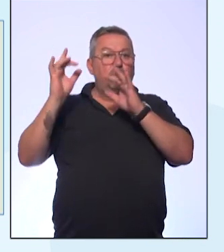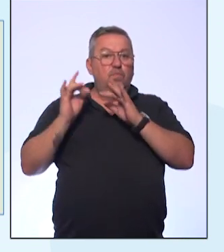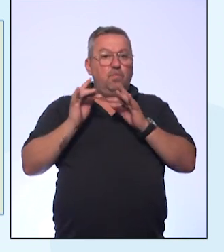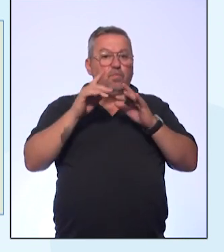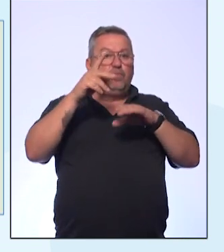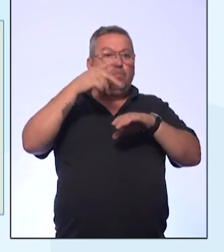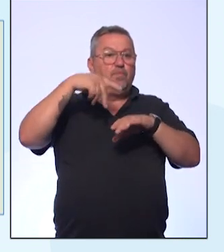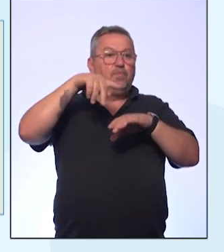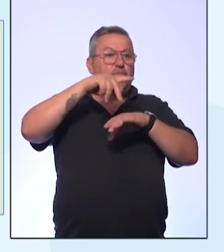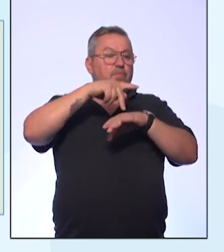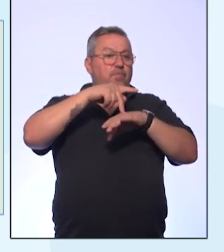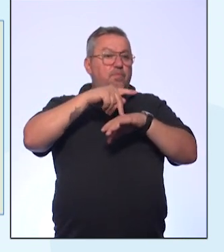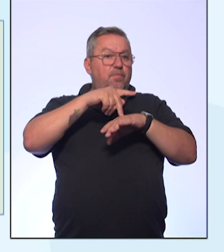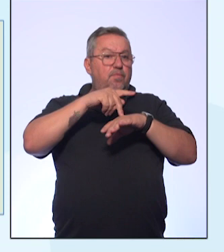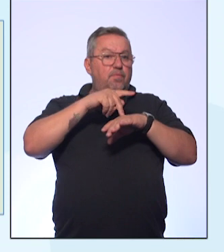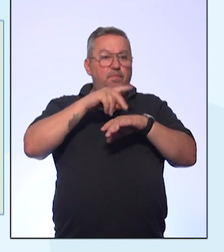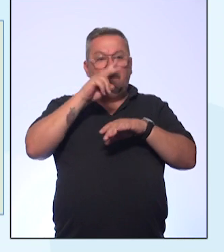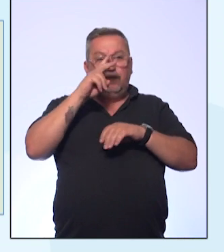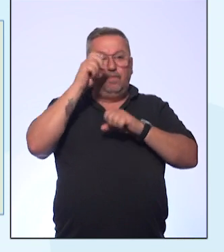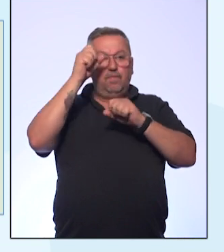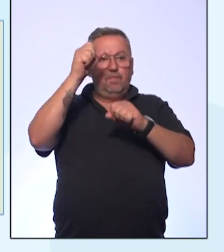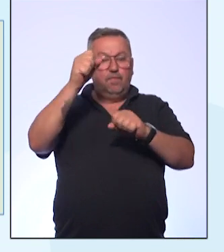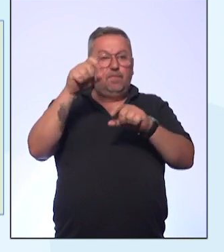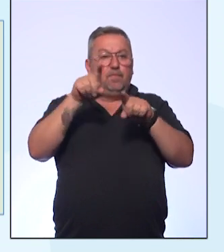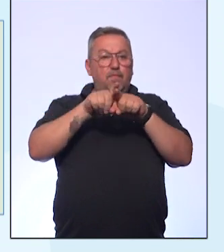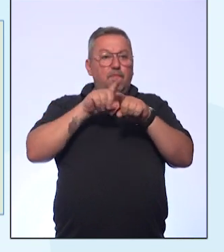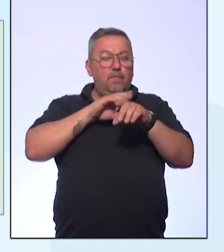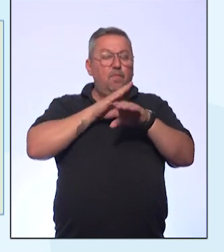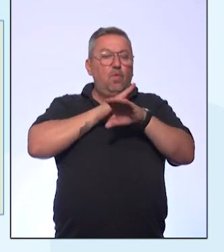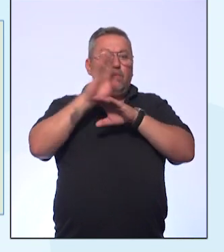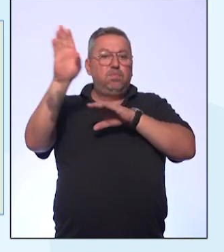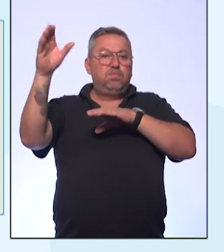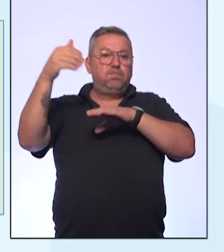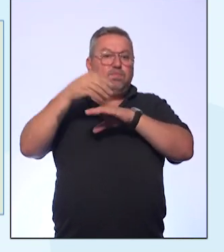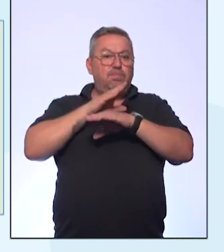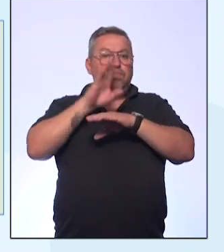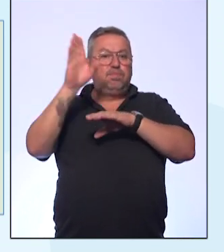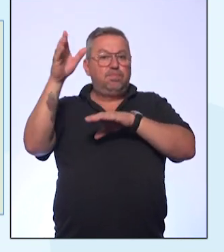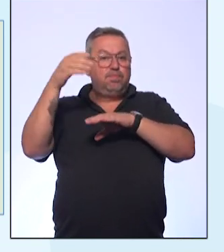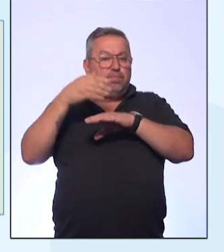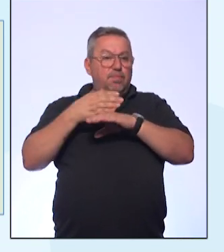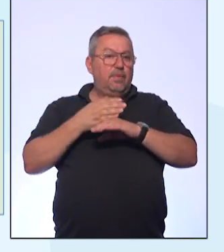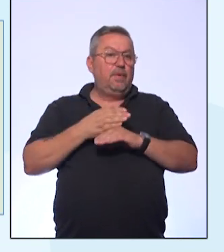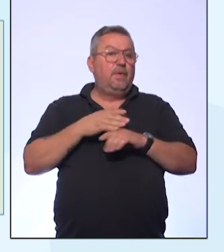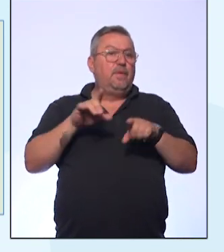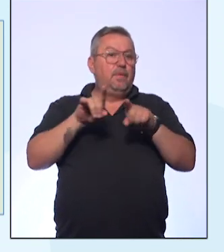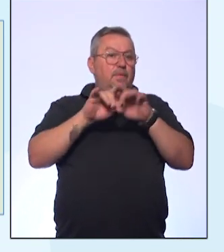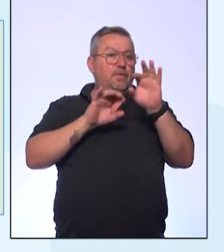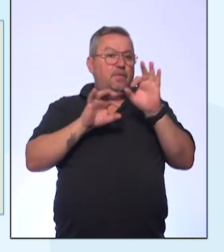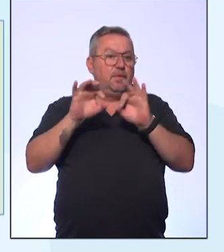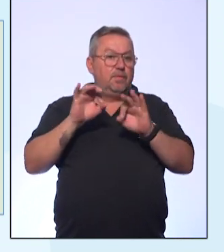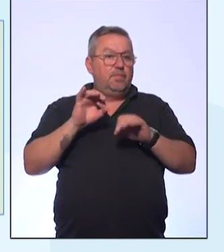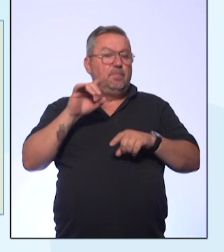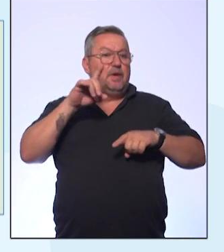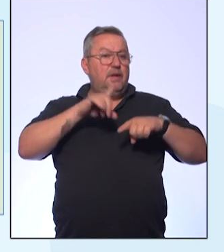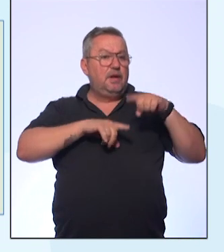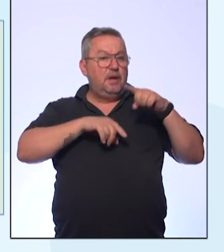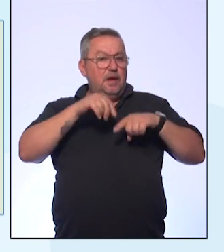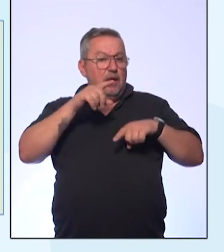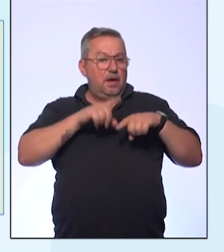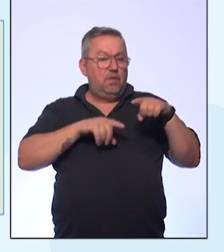entre países, na forma um pouco mais intensa como os fluxos se organizam, sejam